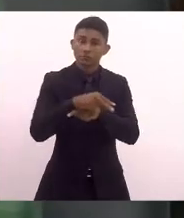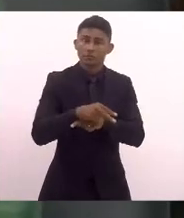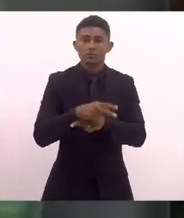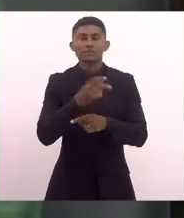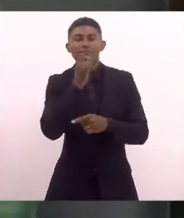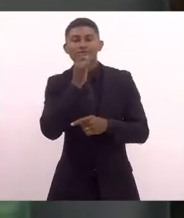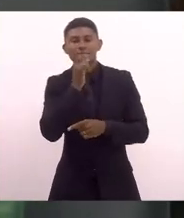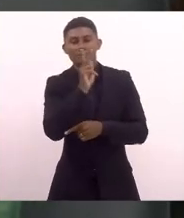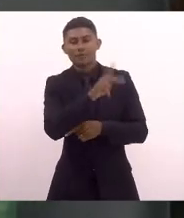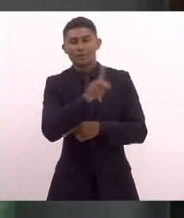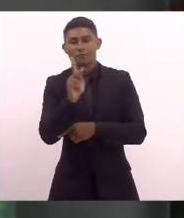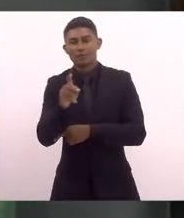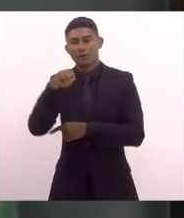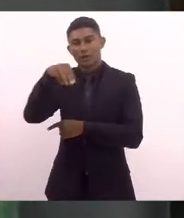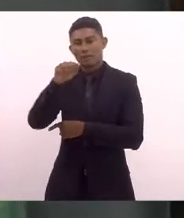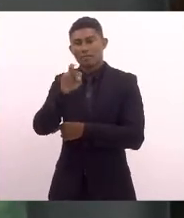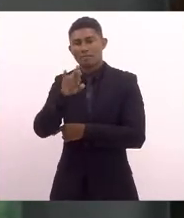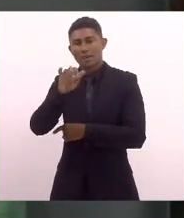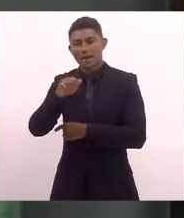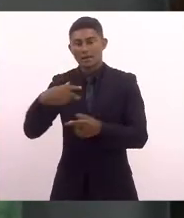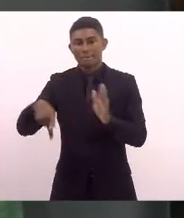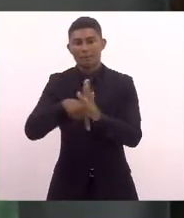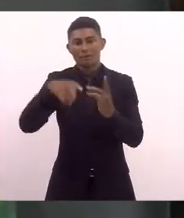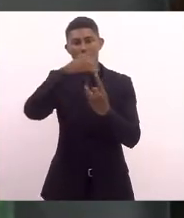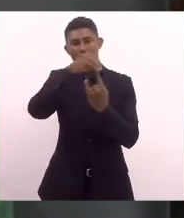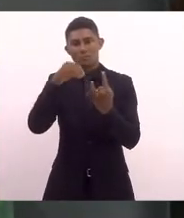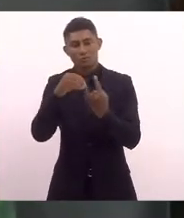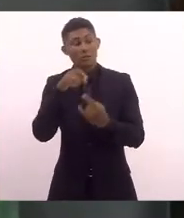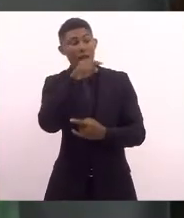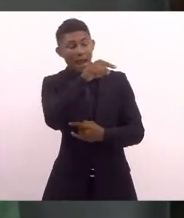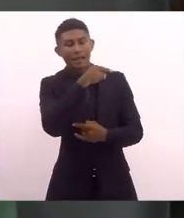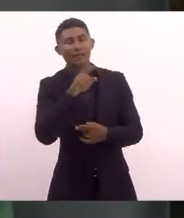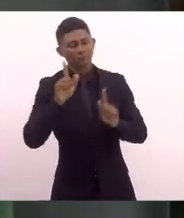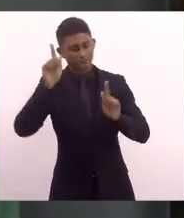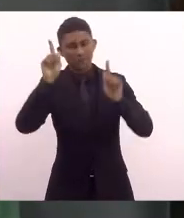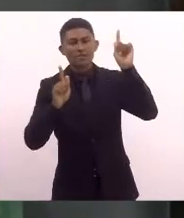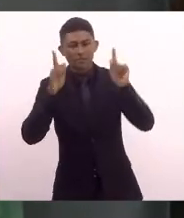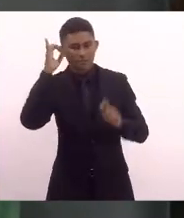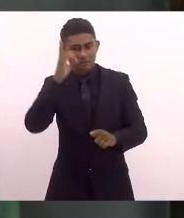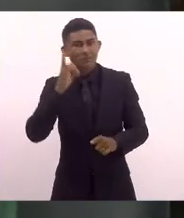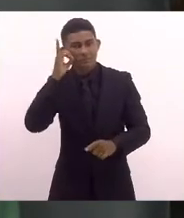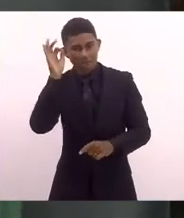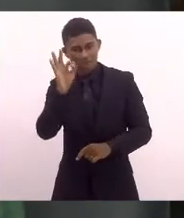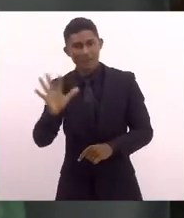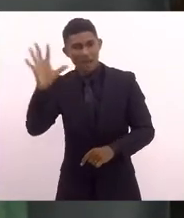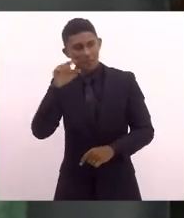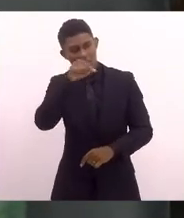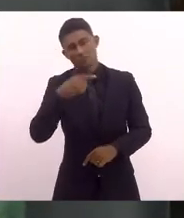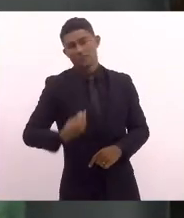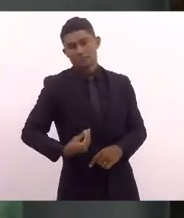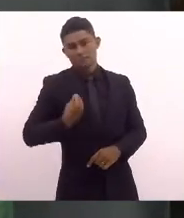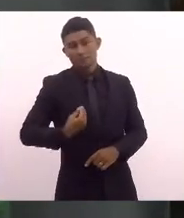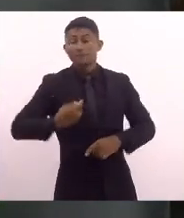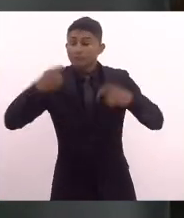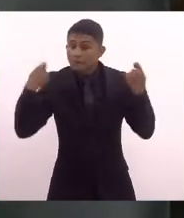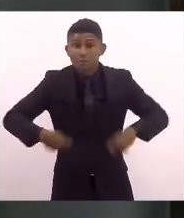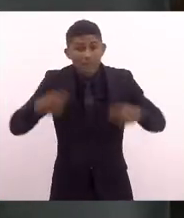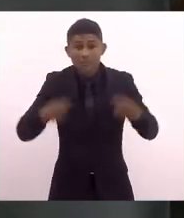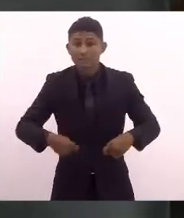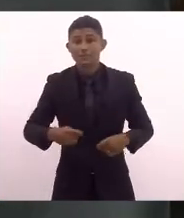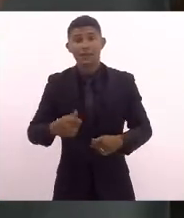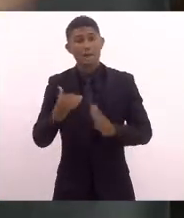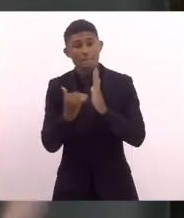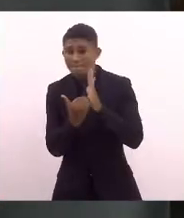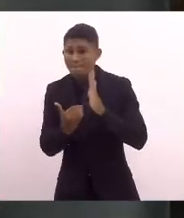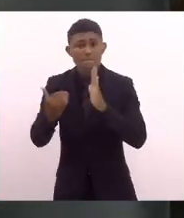Fiocruz também é candidata a deputada federal, está aqui com a gente. E cada vez mais a gente tem que ter mais Marianas, mais